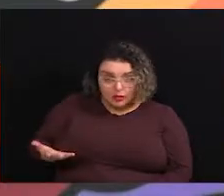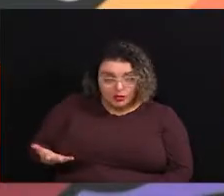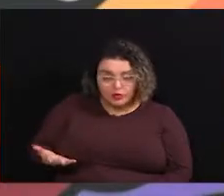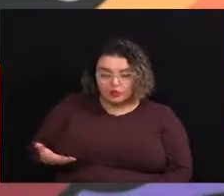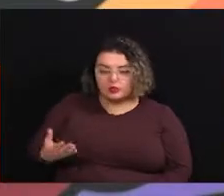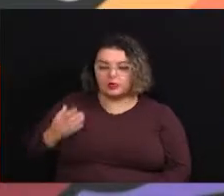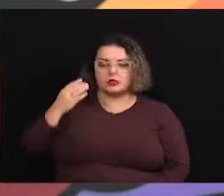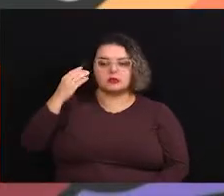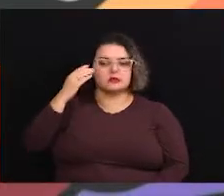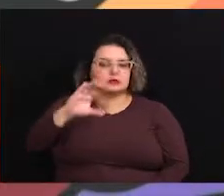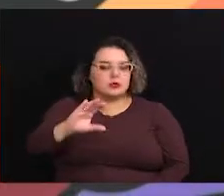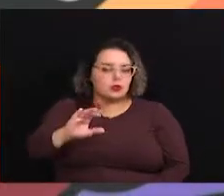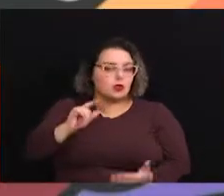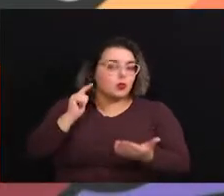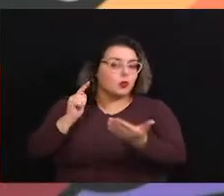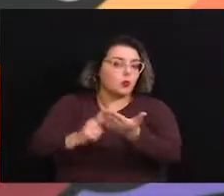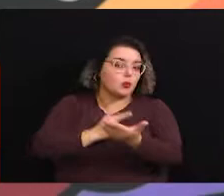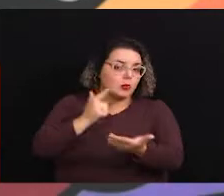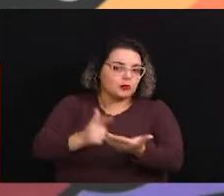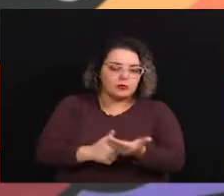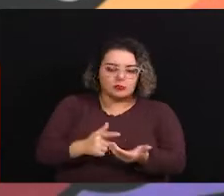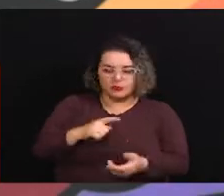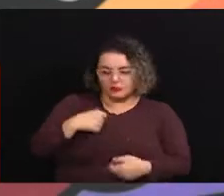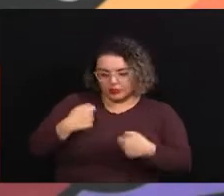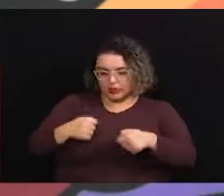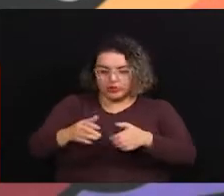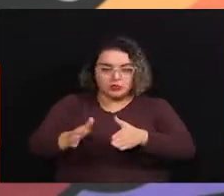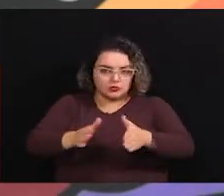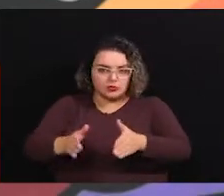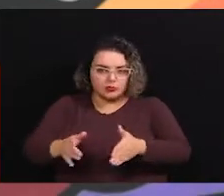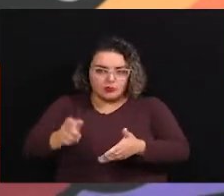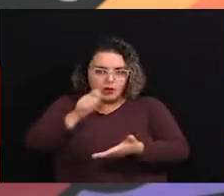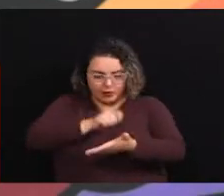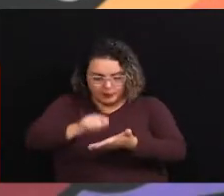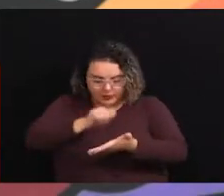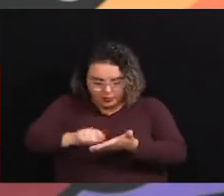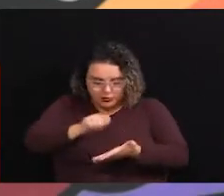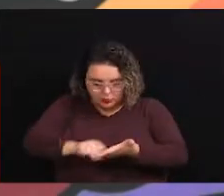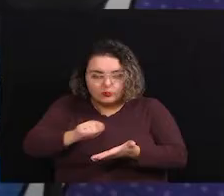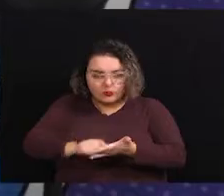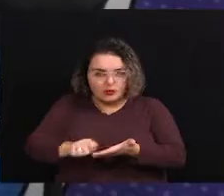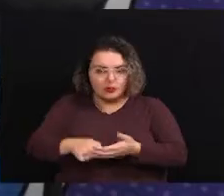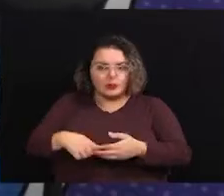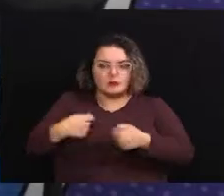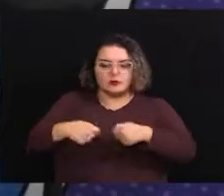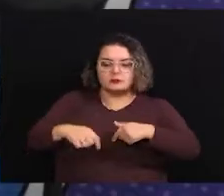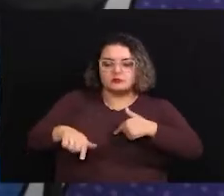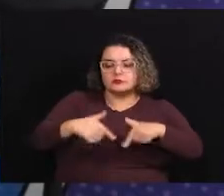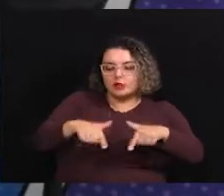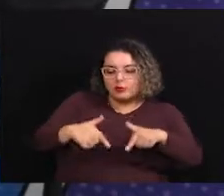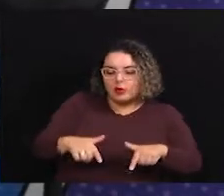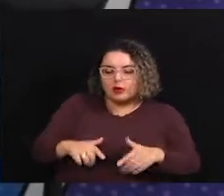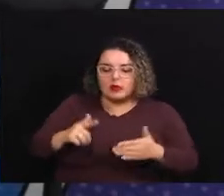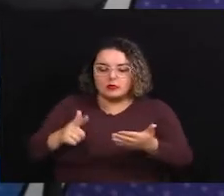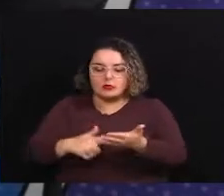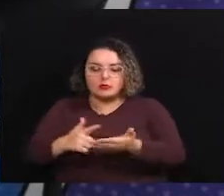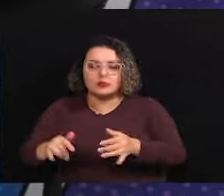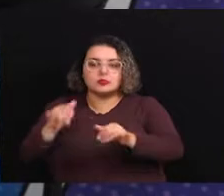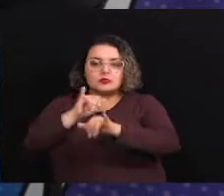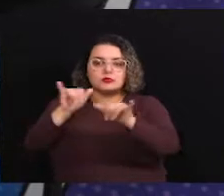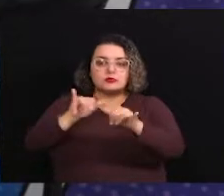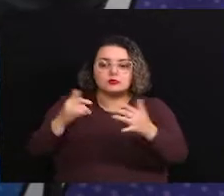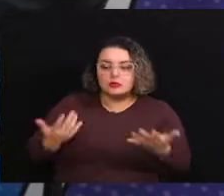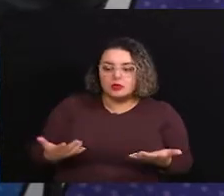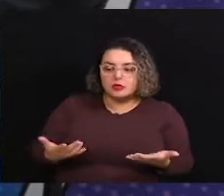lançar o seu livro? Porque você precisa de um tempo, o escritor, ele precisa de um tempo para trabalhar o livro,